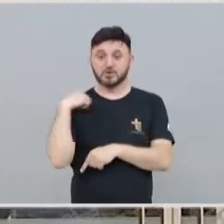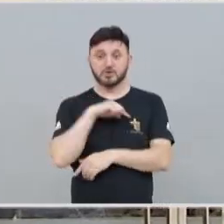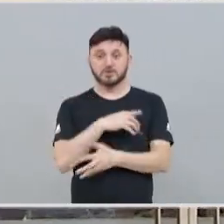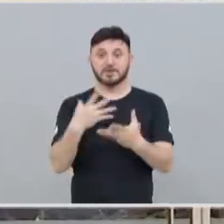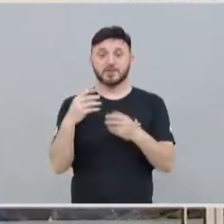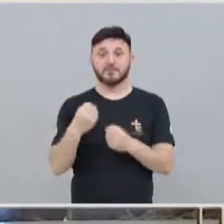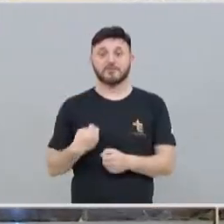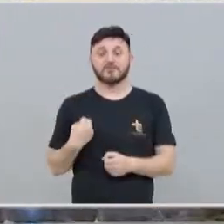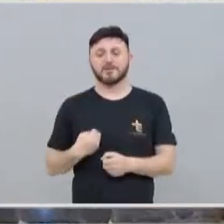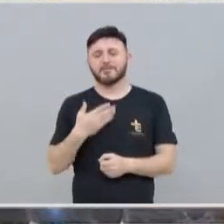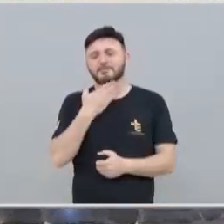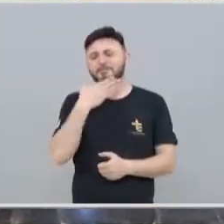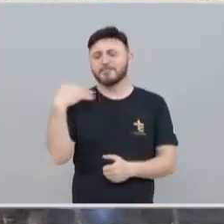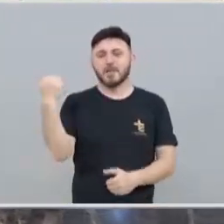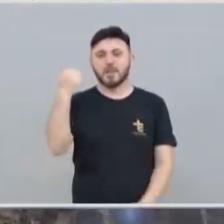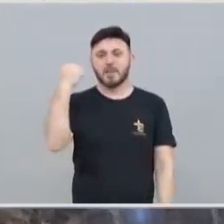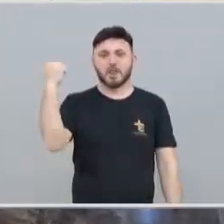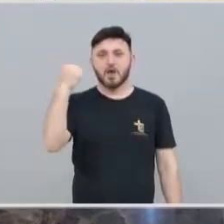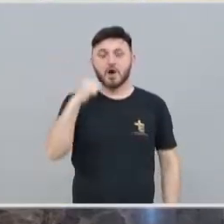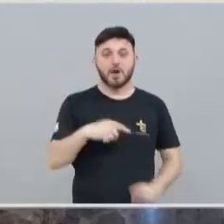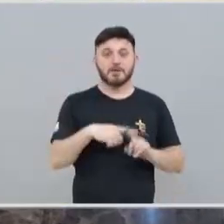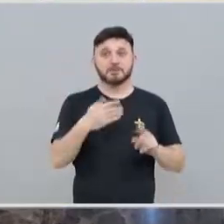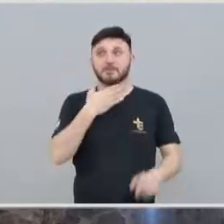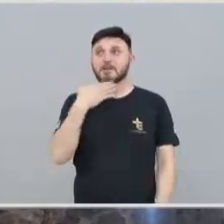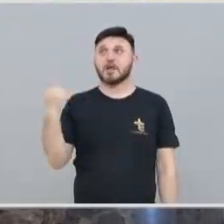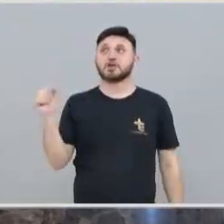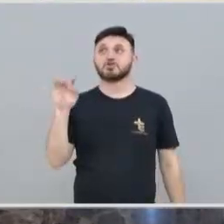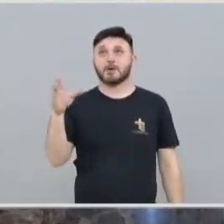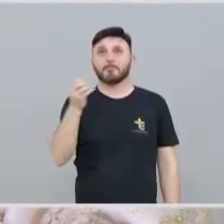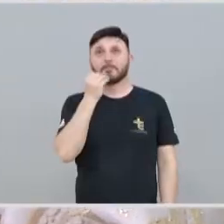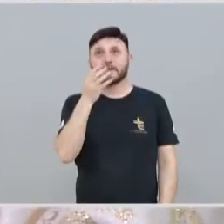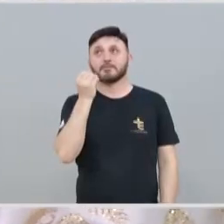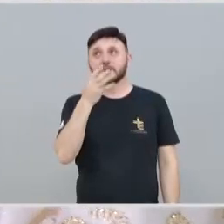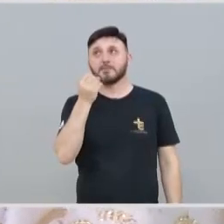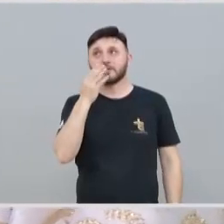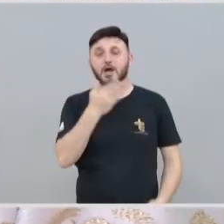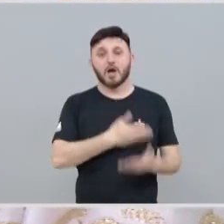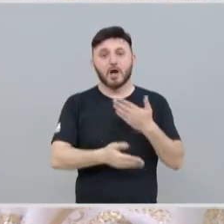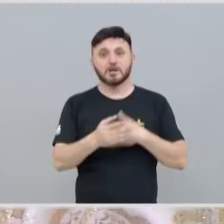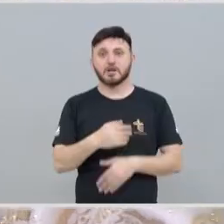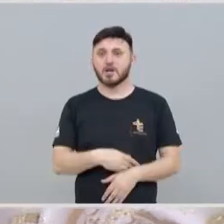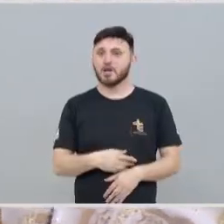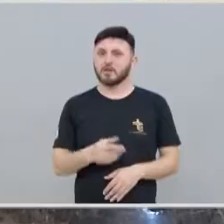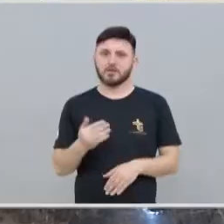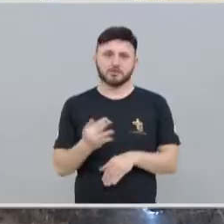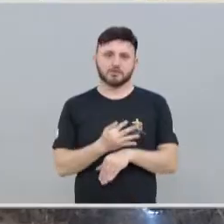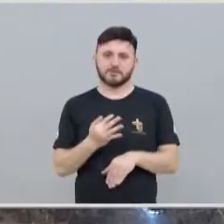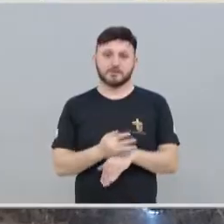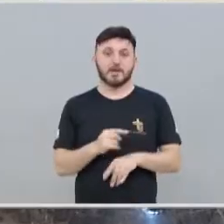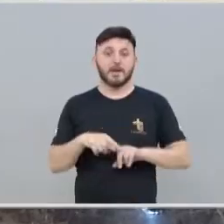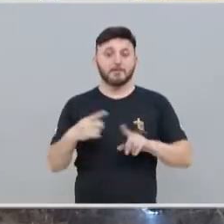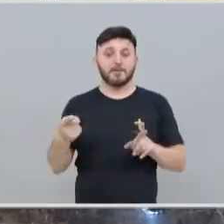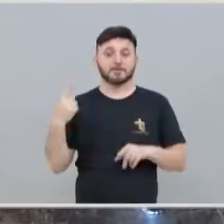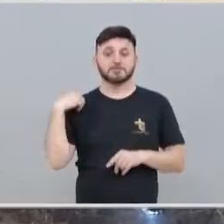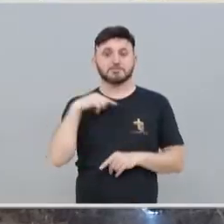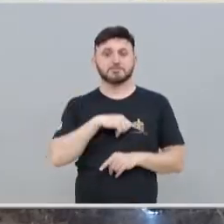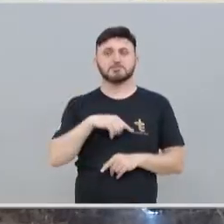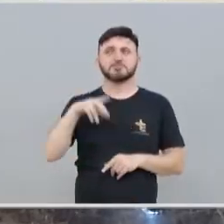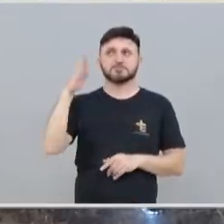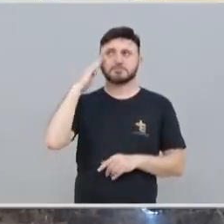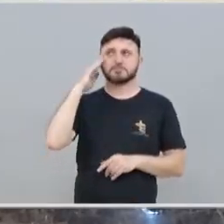melhor mas o melhor não é só a bondade a bondade não é suficiente é o reconhecimento de deus e